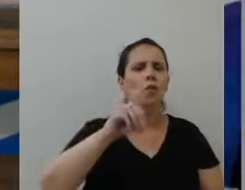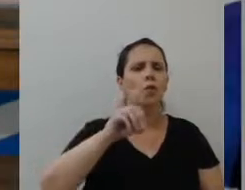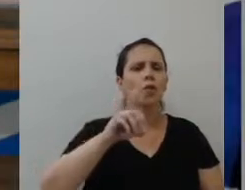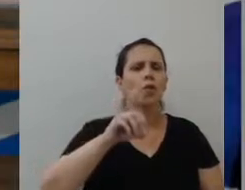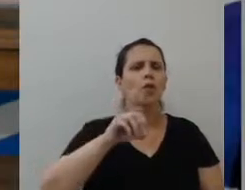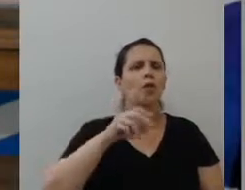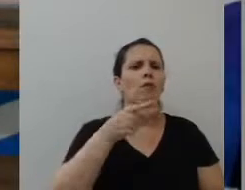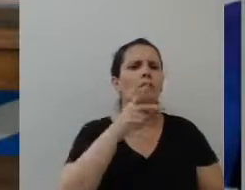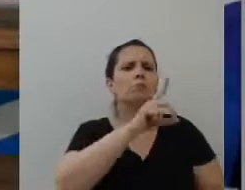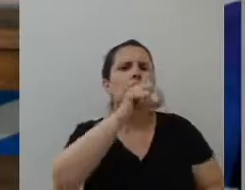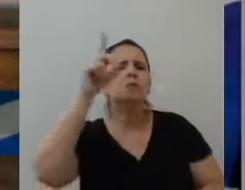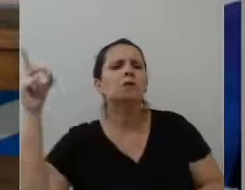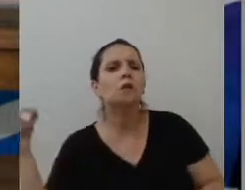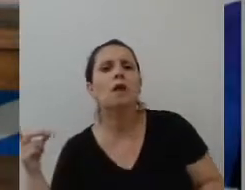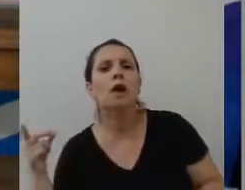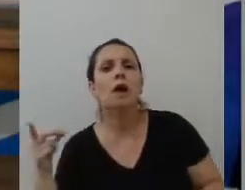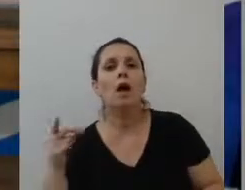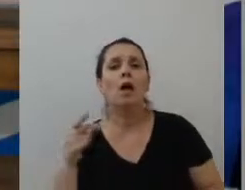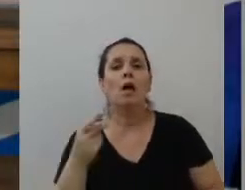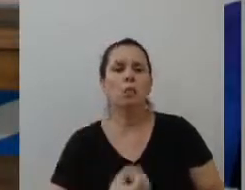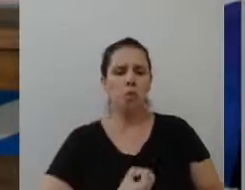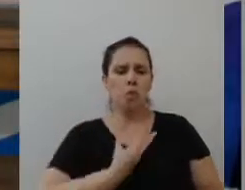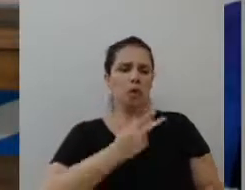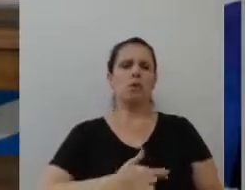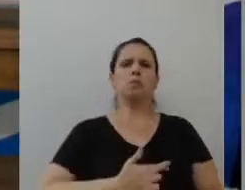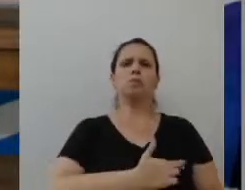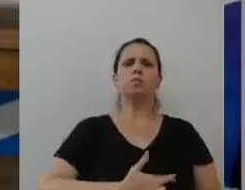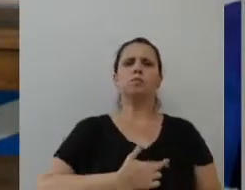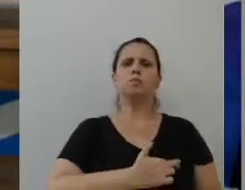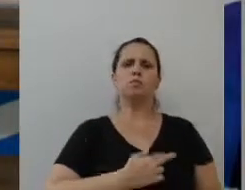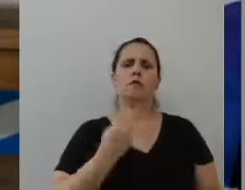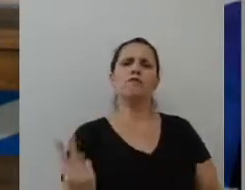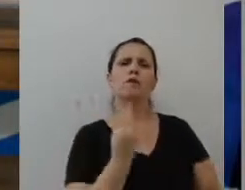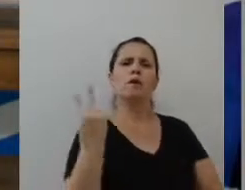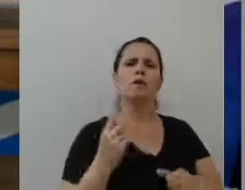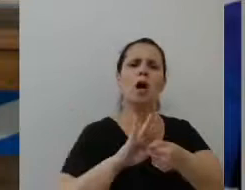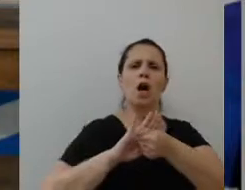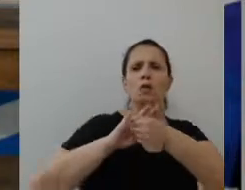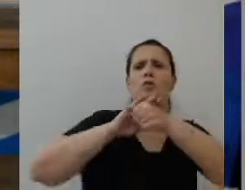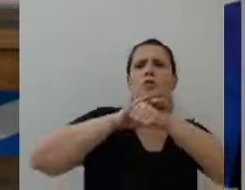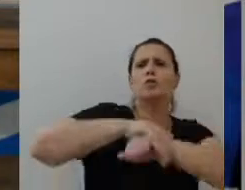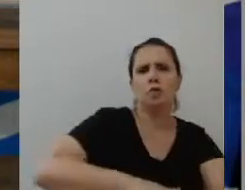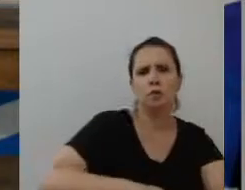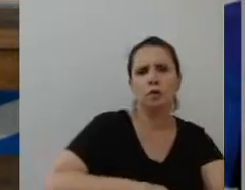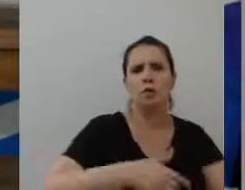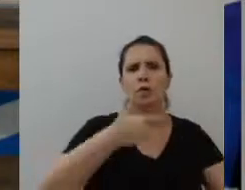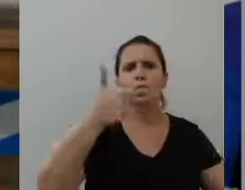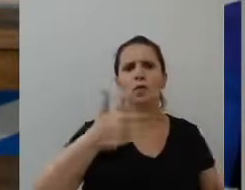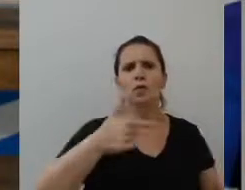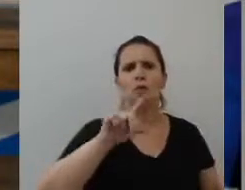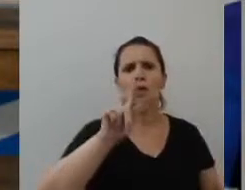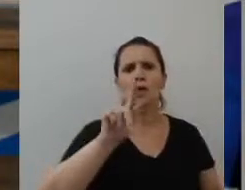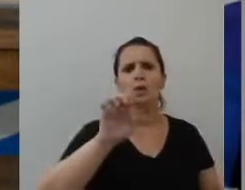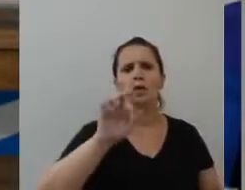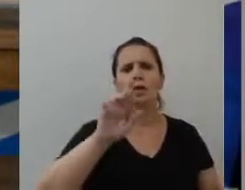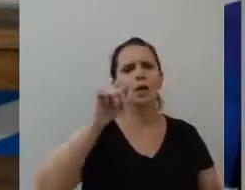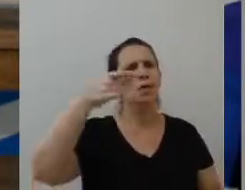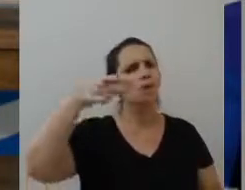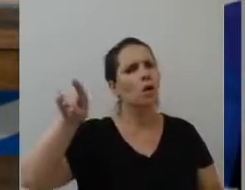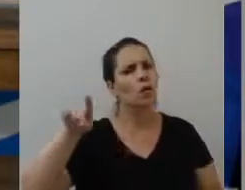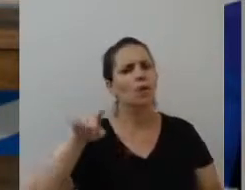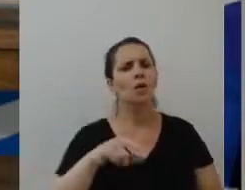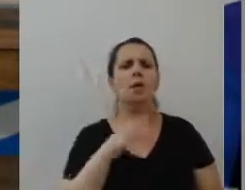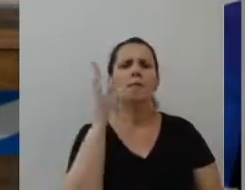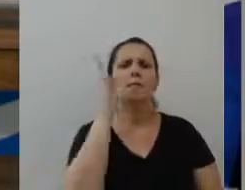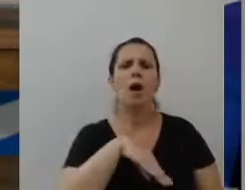o romantismo, os poetas românticos valorizam a noite. A gente vê isso muito na aula de segunda geração, geração mal do século. Mas na primeira também tem,